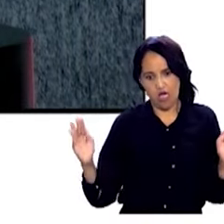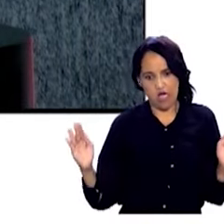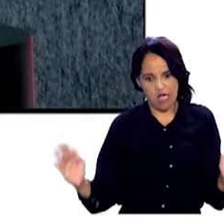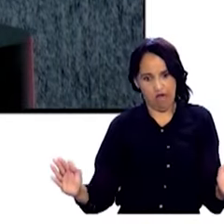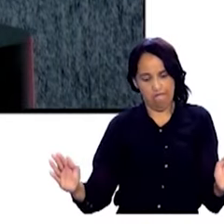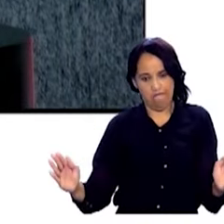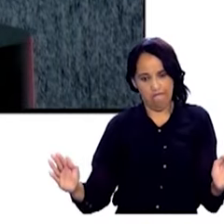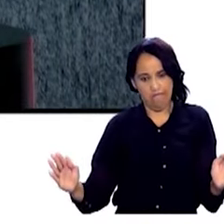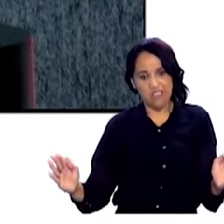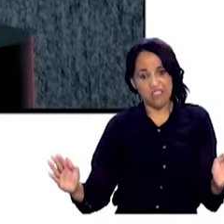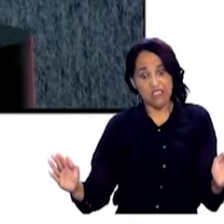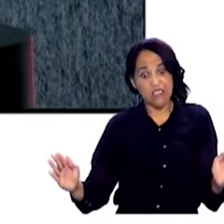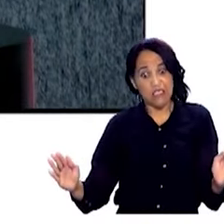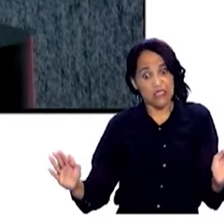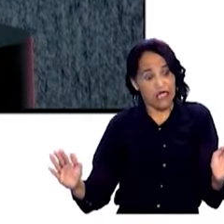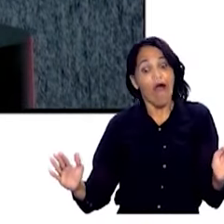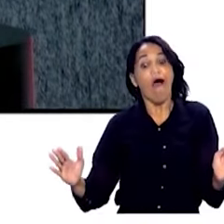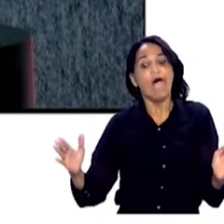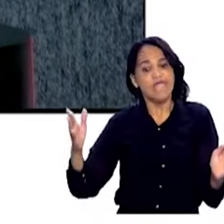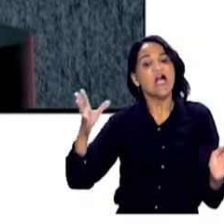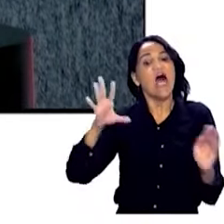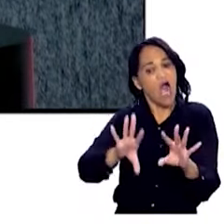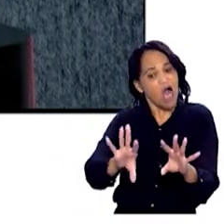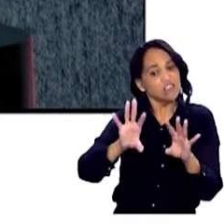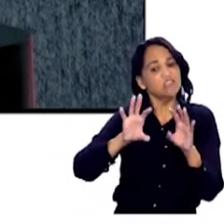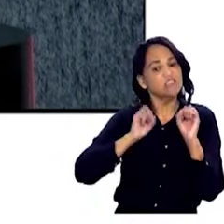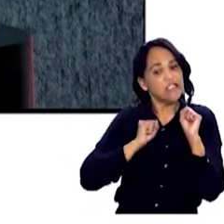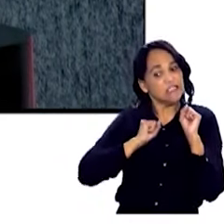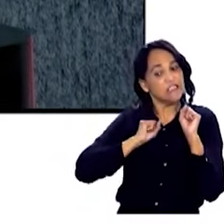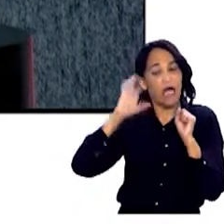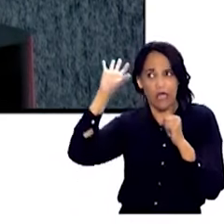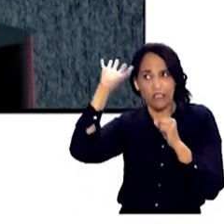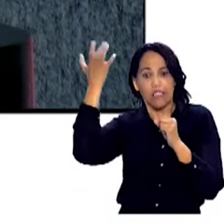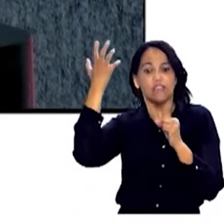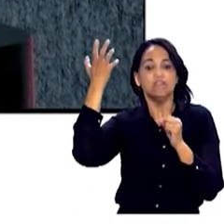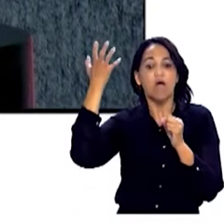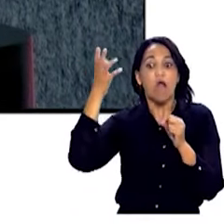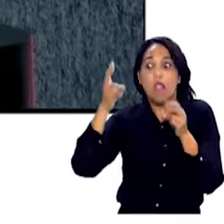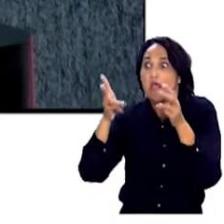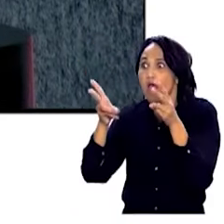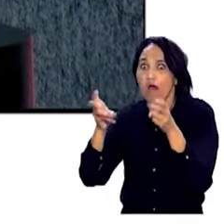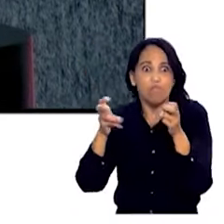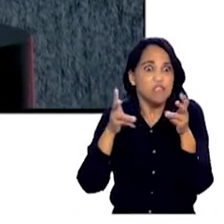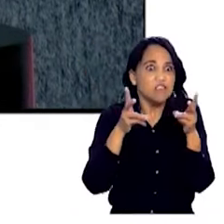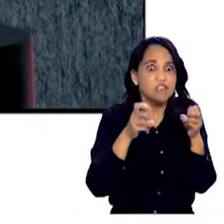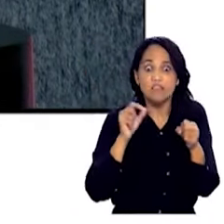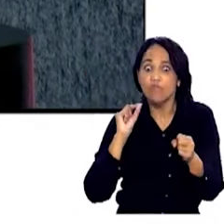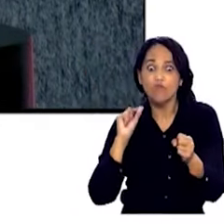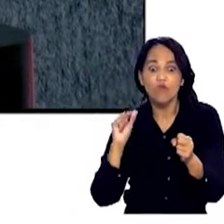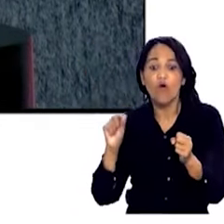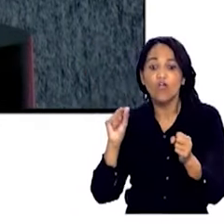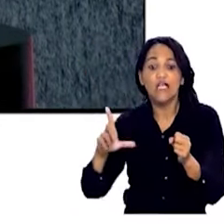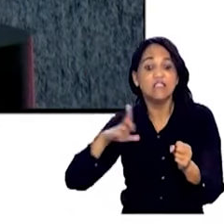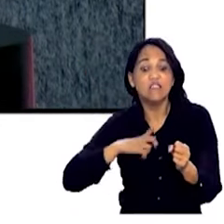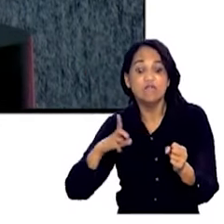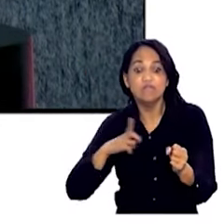sistema levem em consideração aquilo que é decidido eu começo a perceber que eu tenho